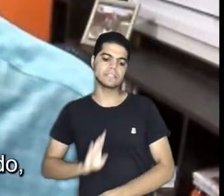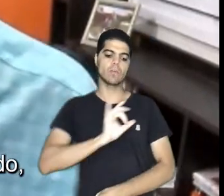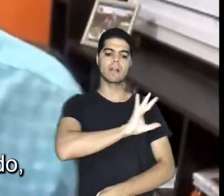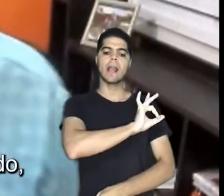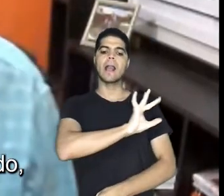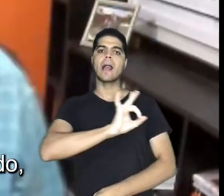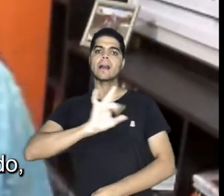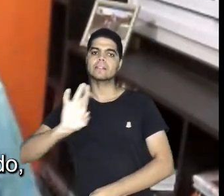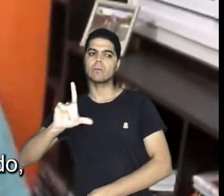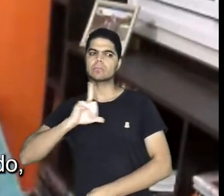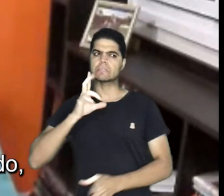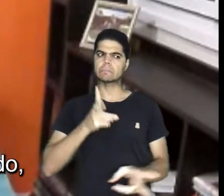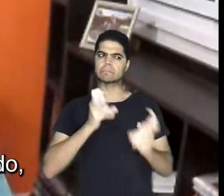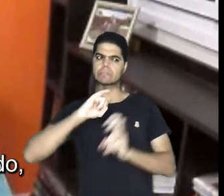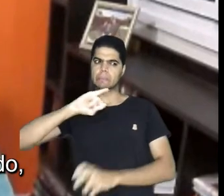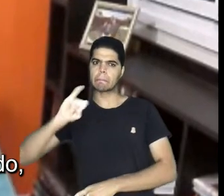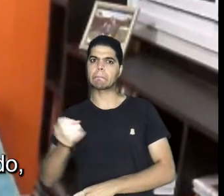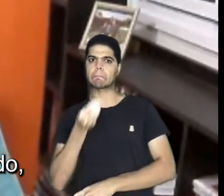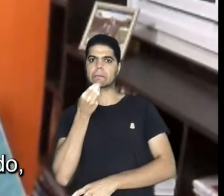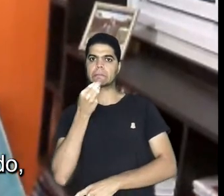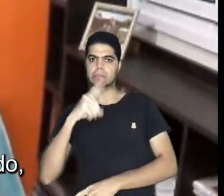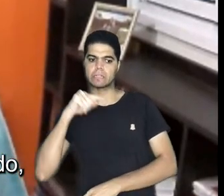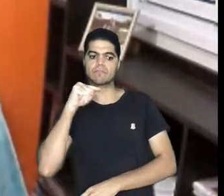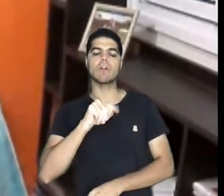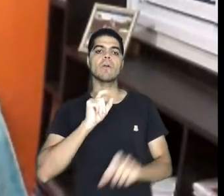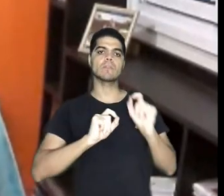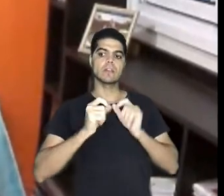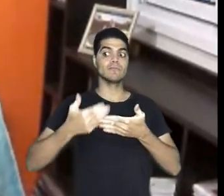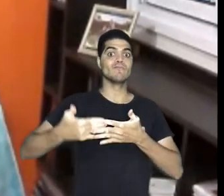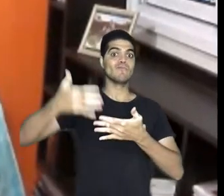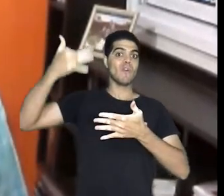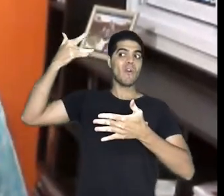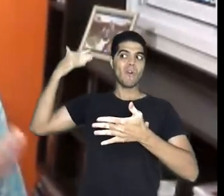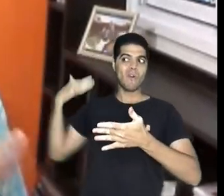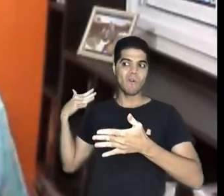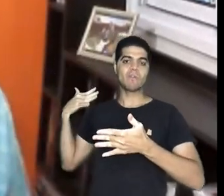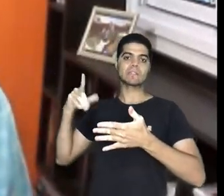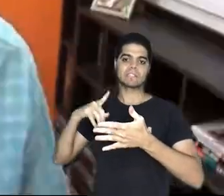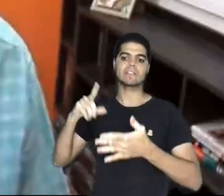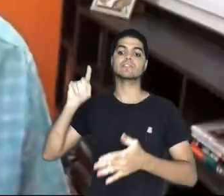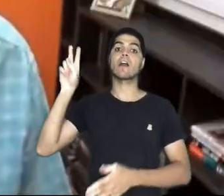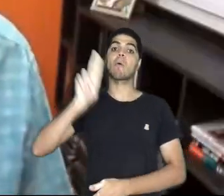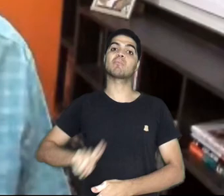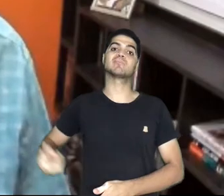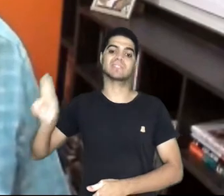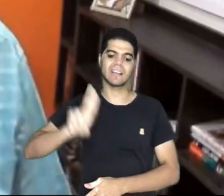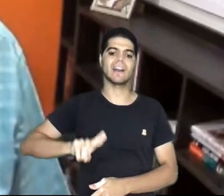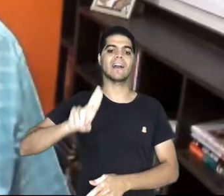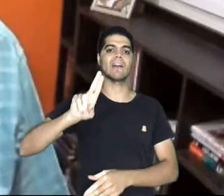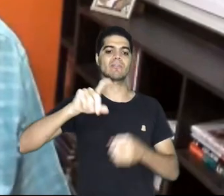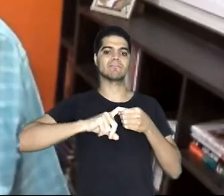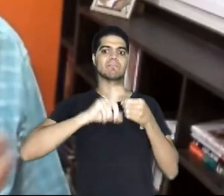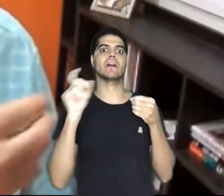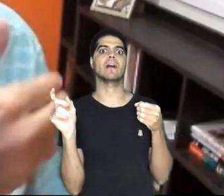200 anos, que quis fazer alguma coisa com o passado, isto é, com a independência. A